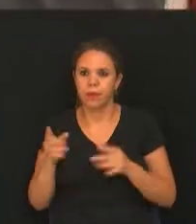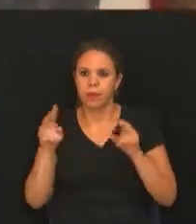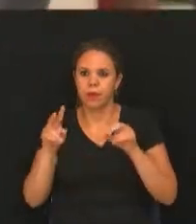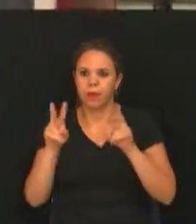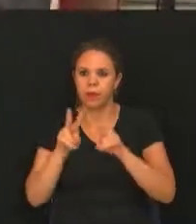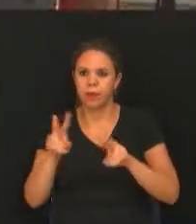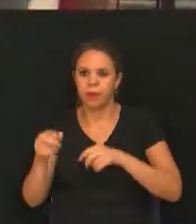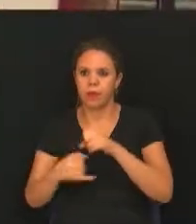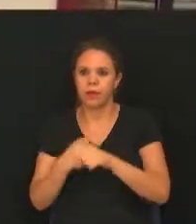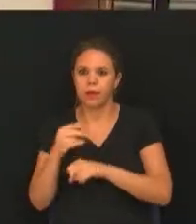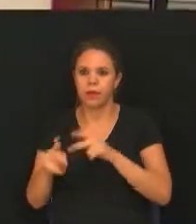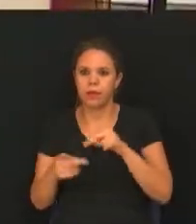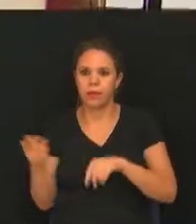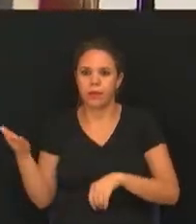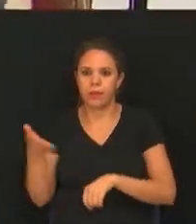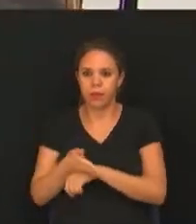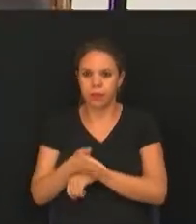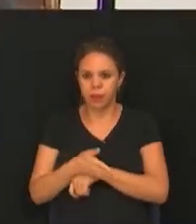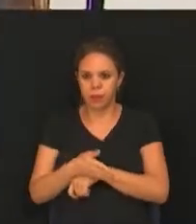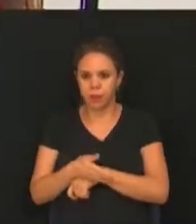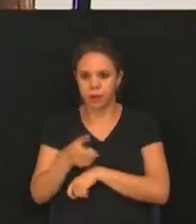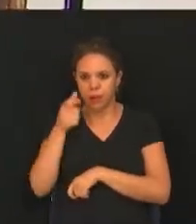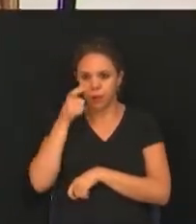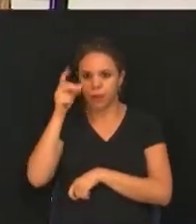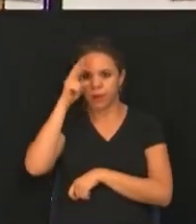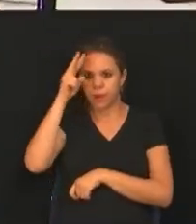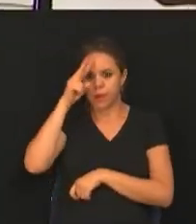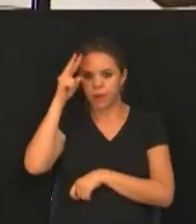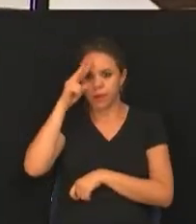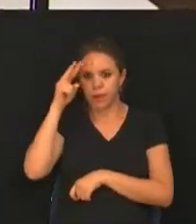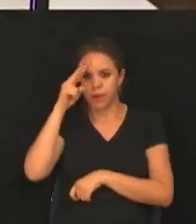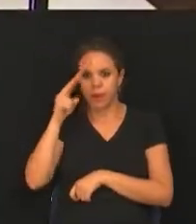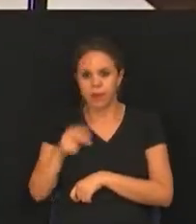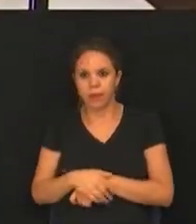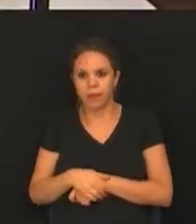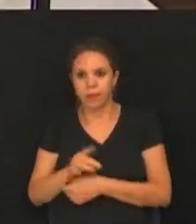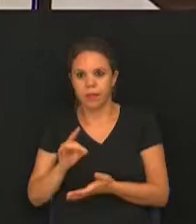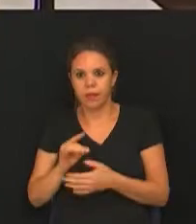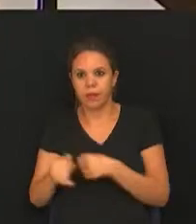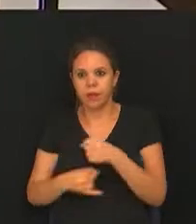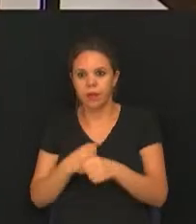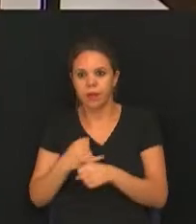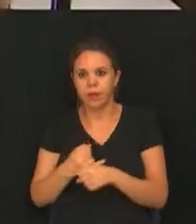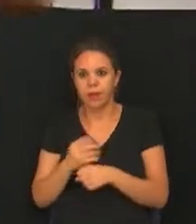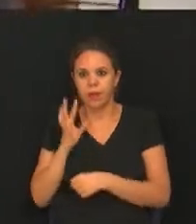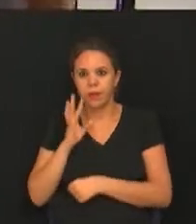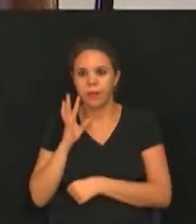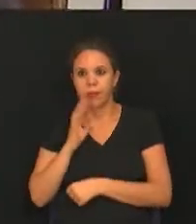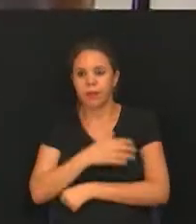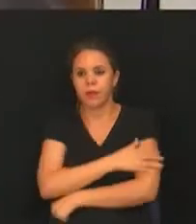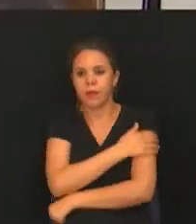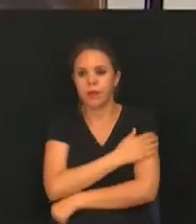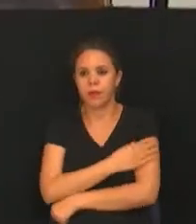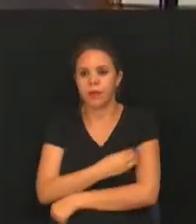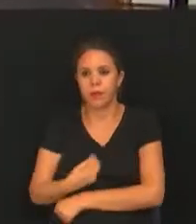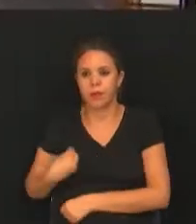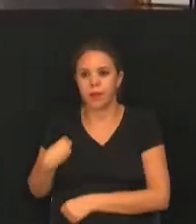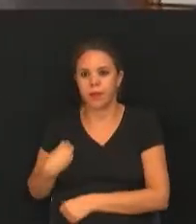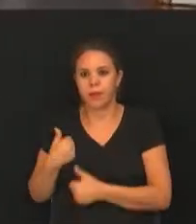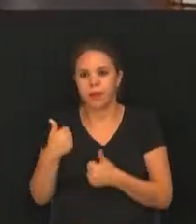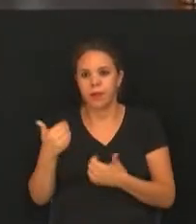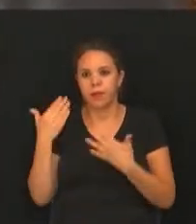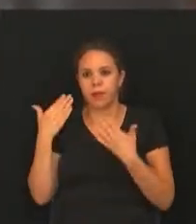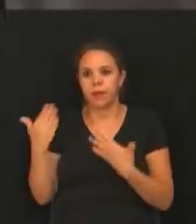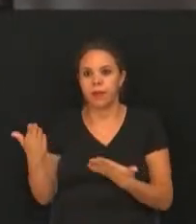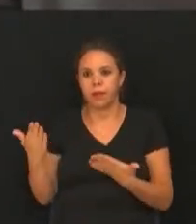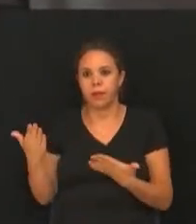a pessoa vai vir aqui, ela vai ver essa história através de uma realidade virtual. Legal, estaremos aqui para acompanhar. Sargento, muito obrigada